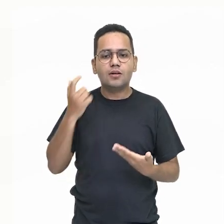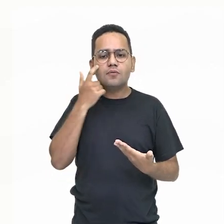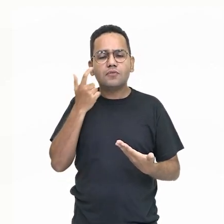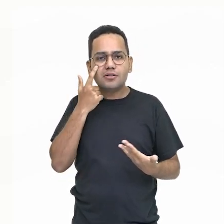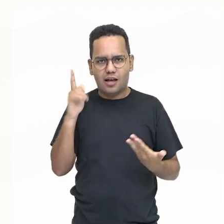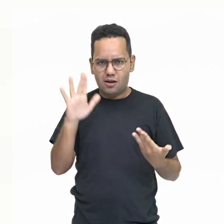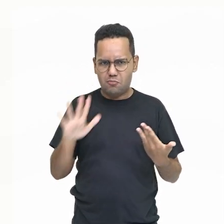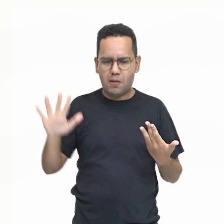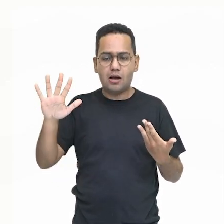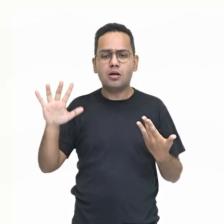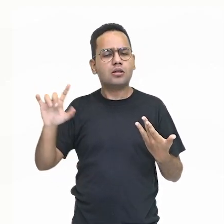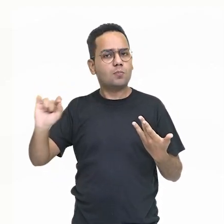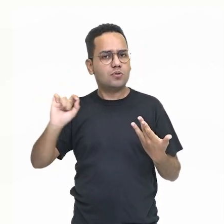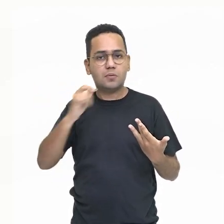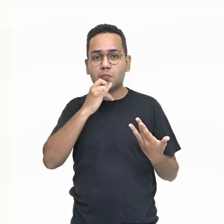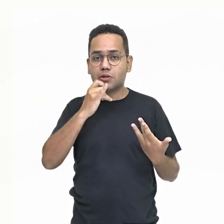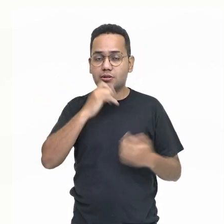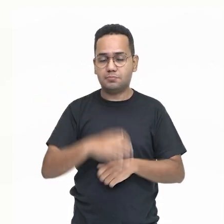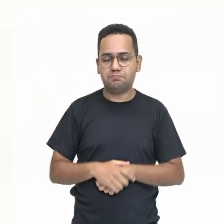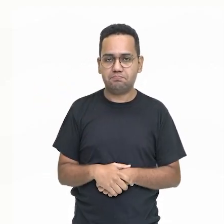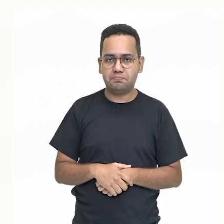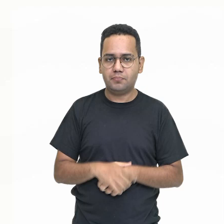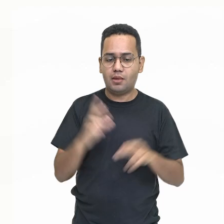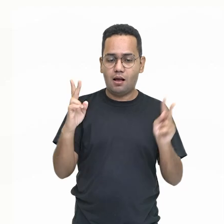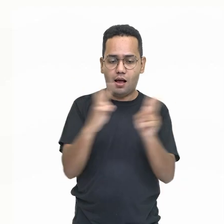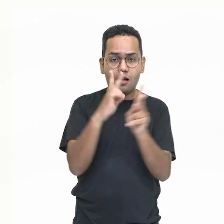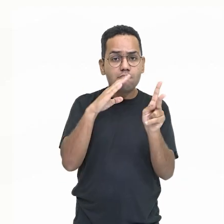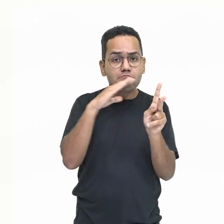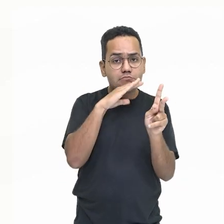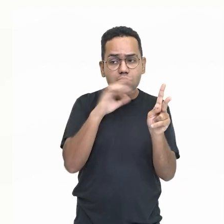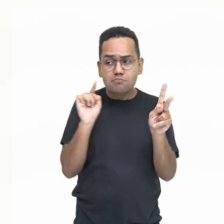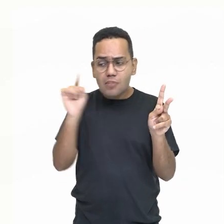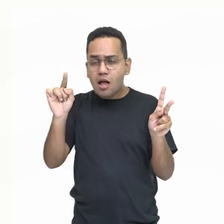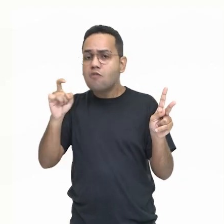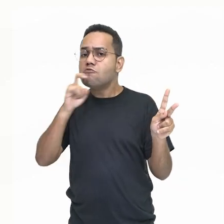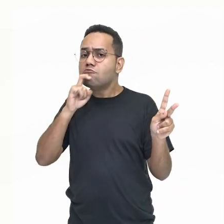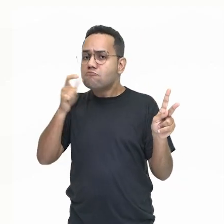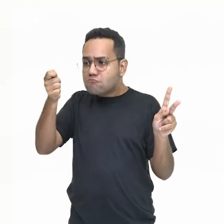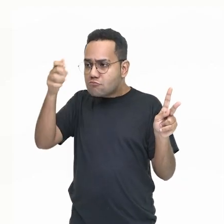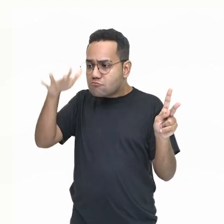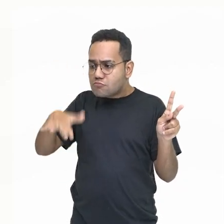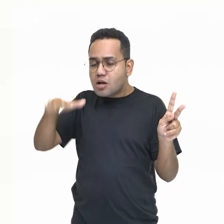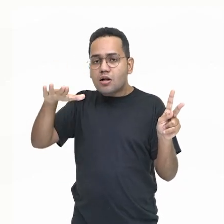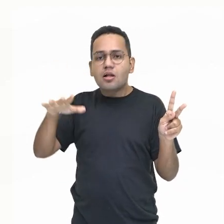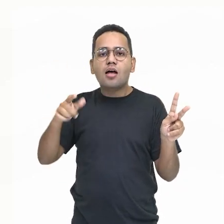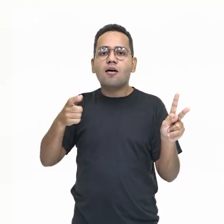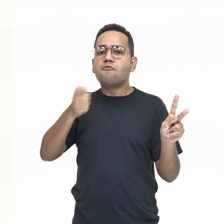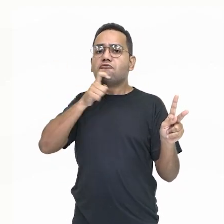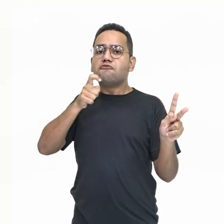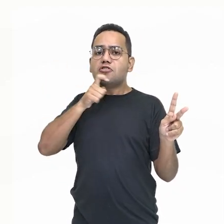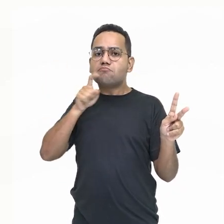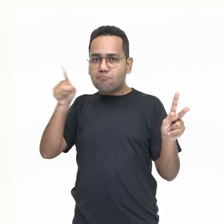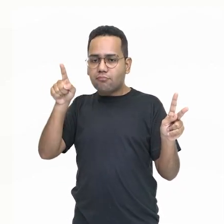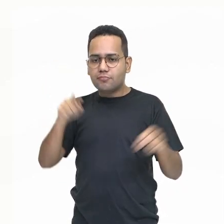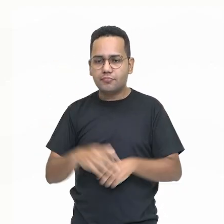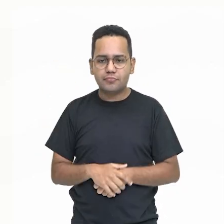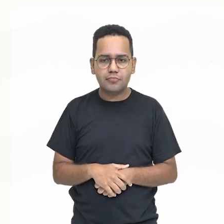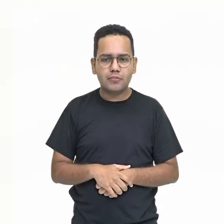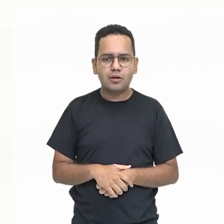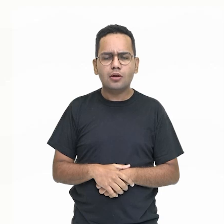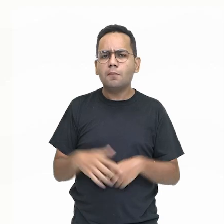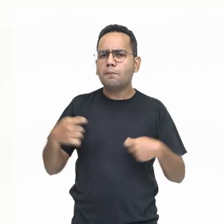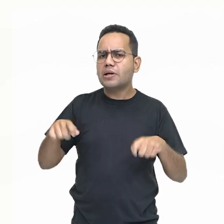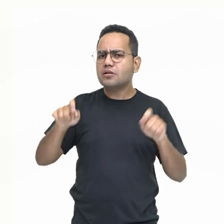você percebe que para resfriar, eu preciso ter a convecção